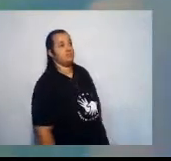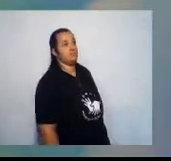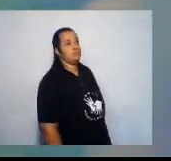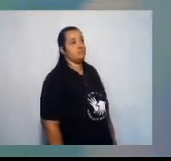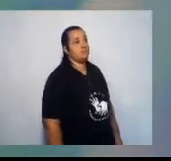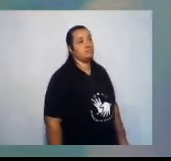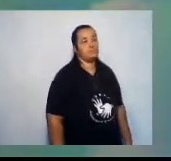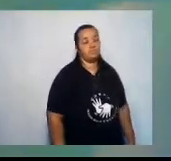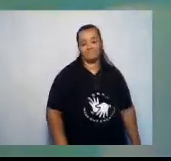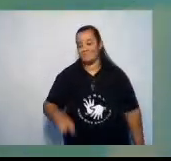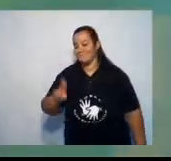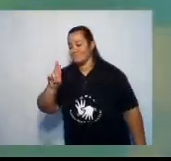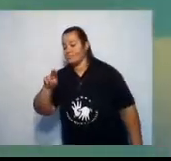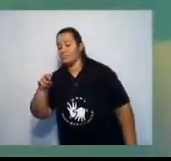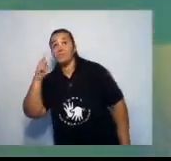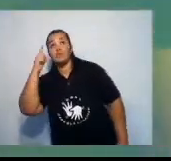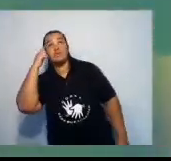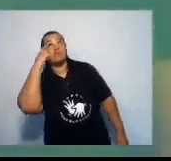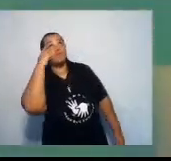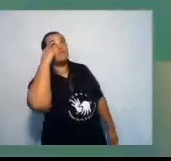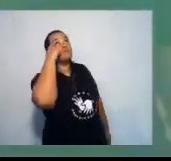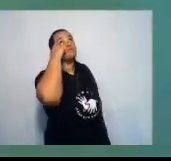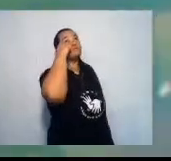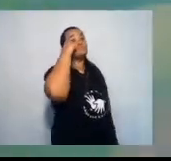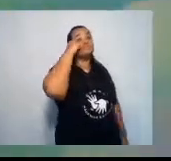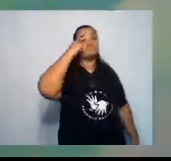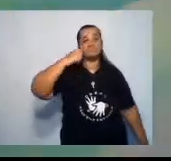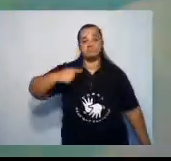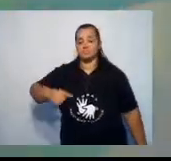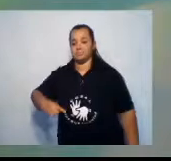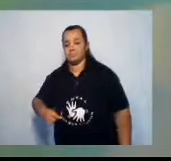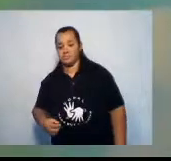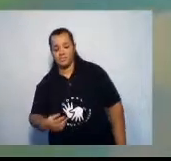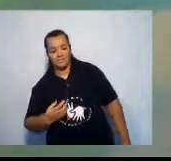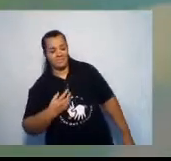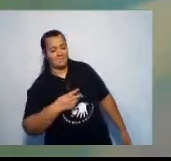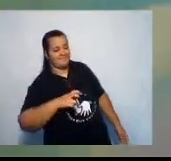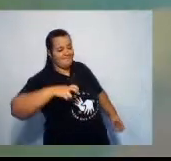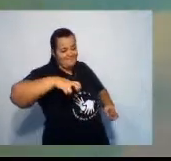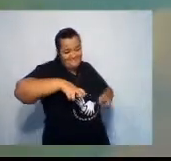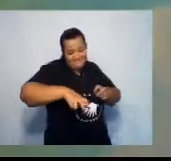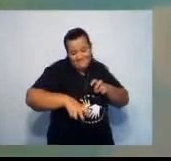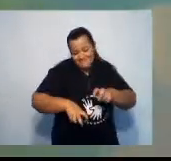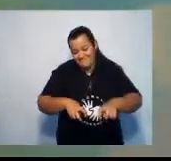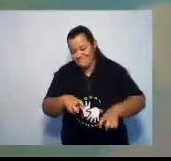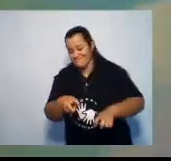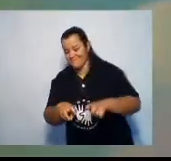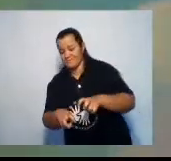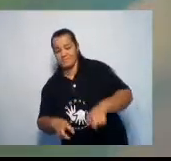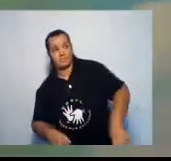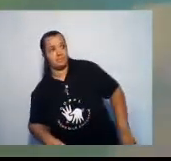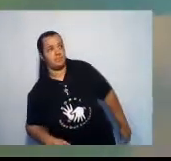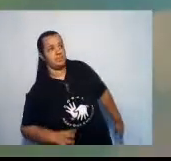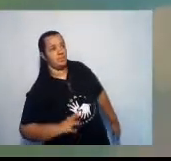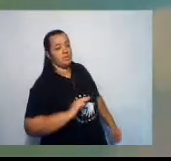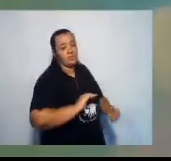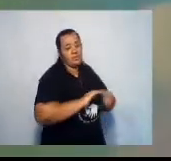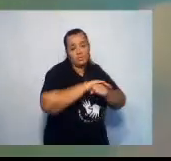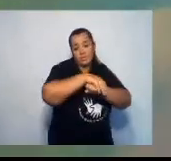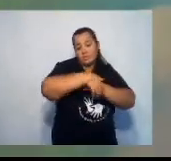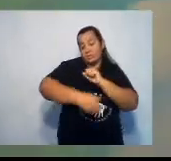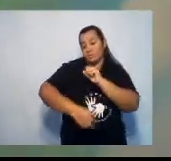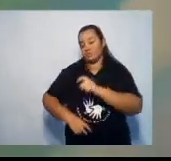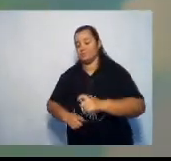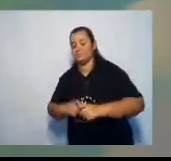Simbora. Nunca imaginei que você quisesse de mim. O quê? Uma noite só